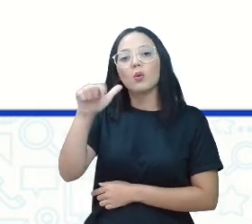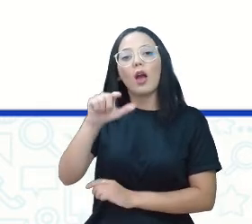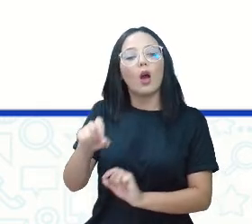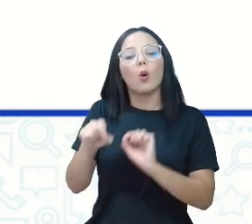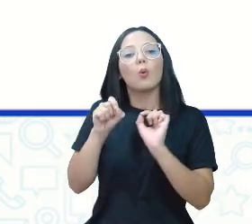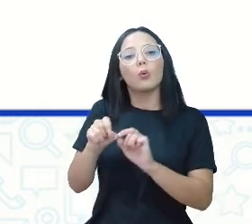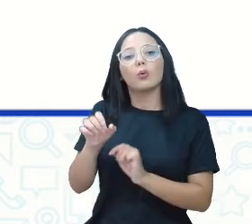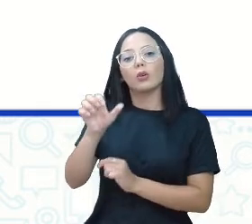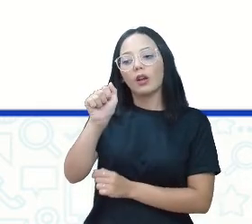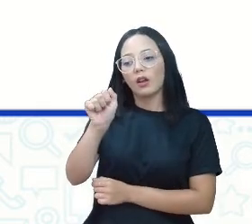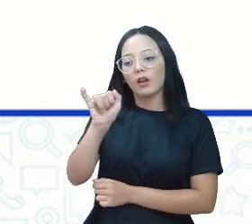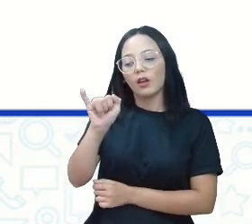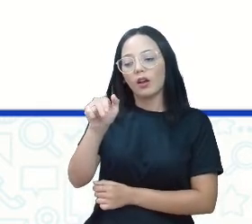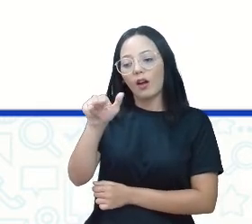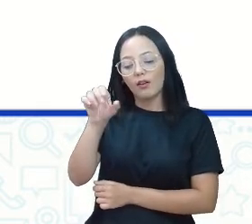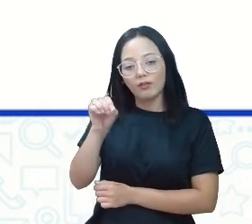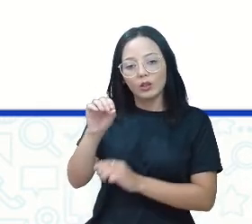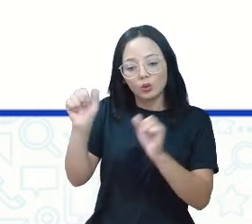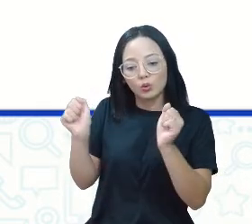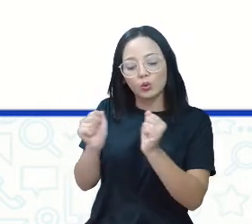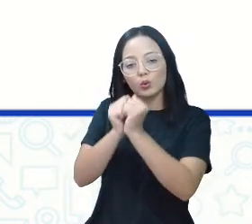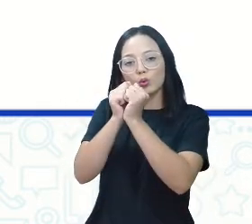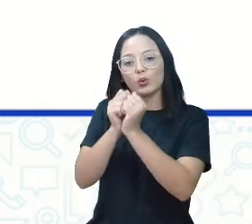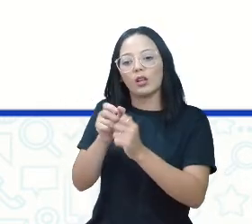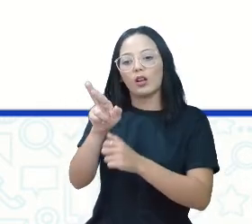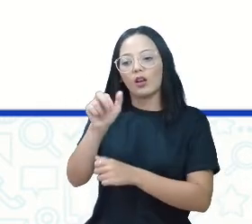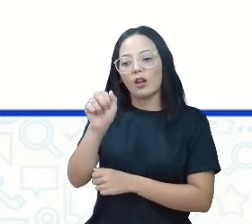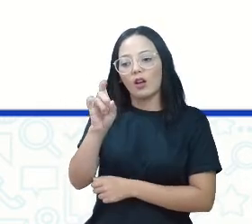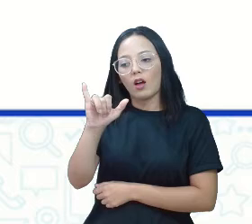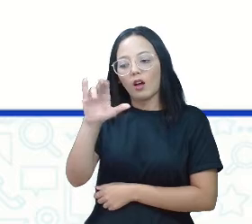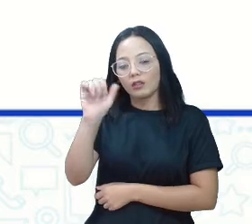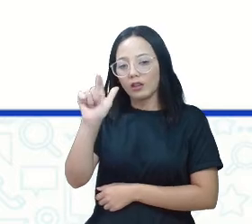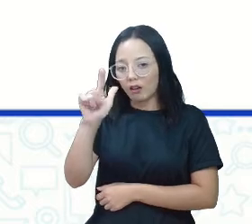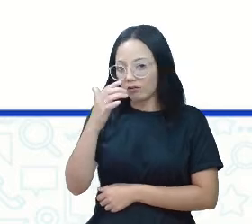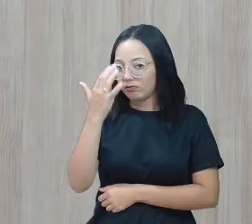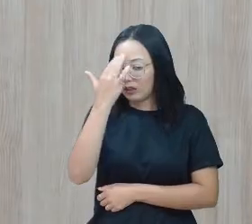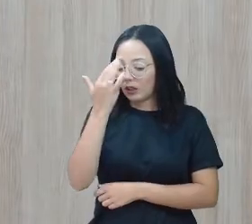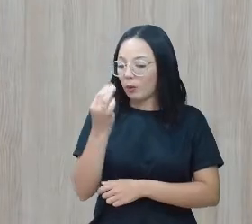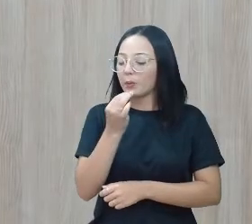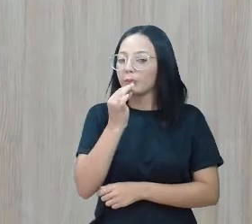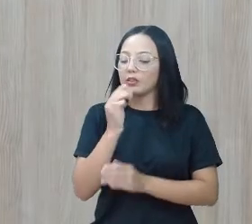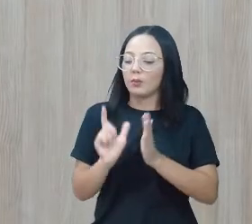afixo que se junta ao radical. Então, antes